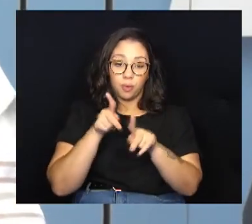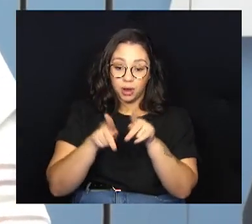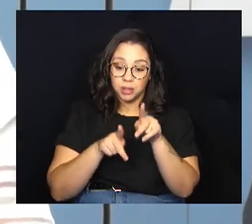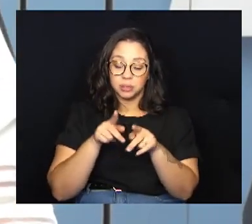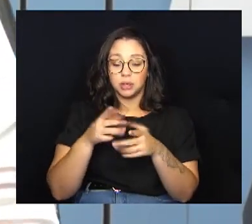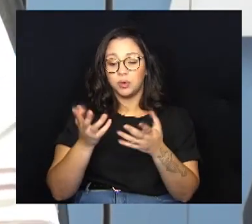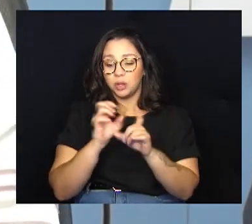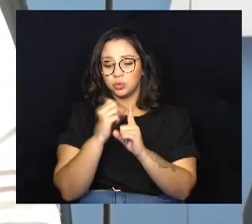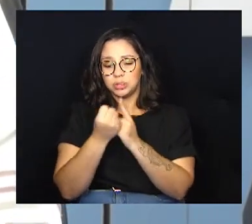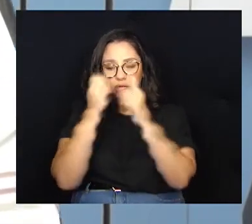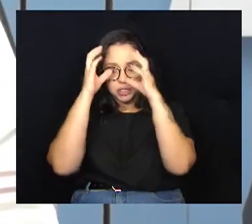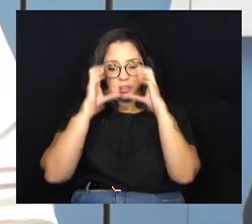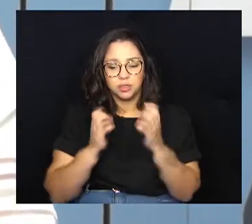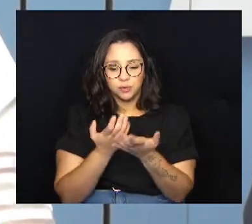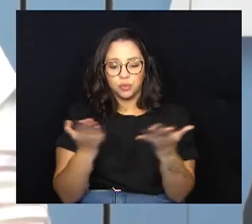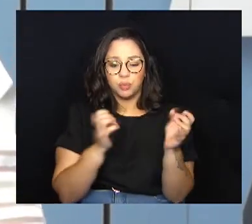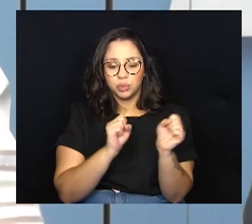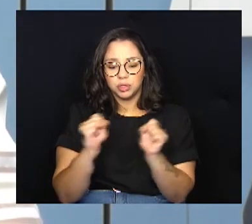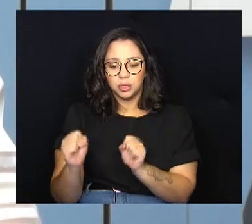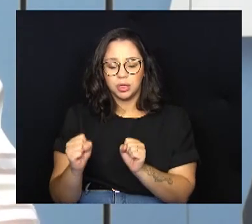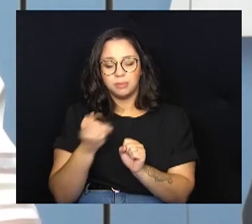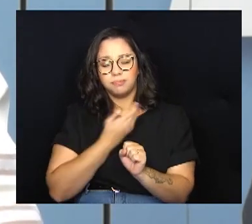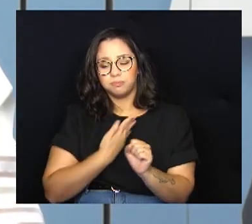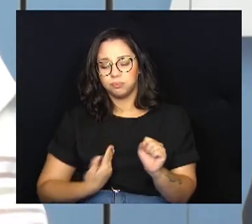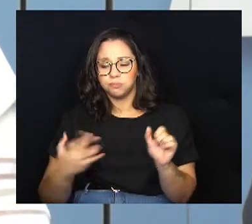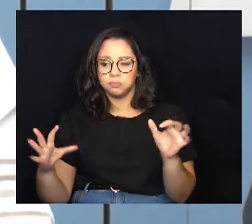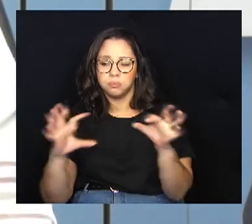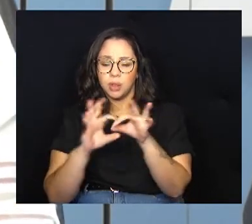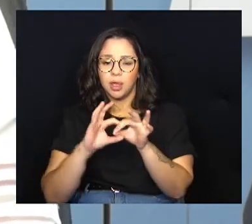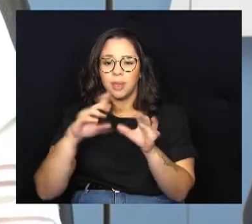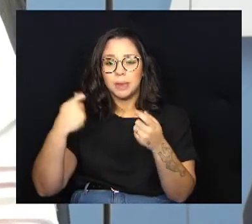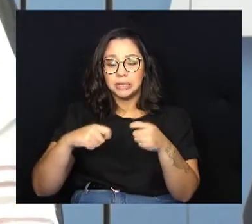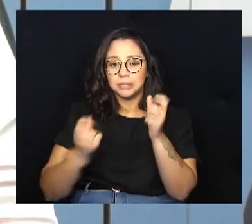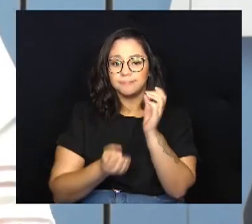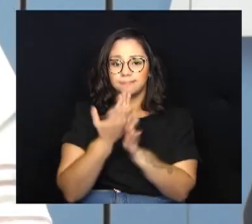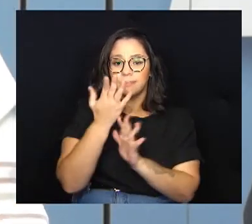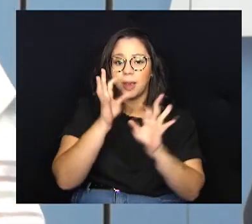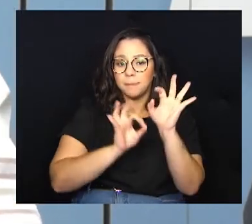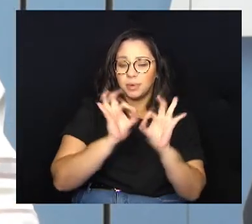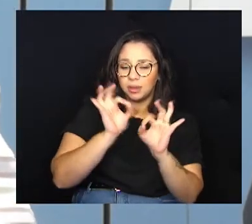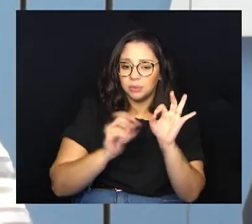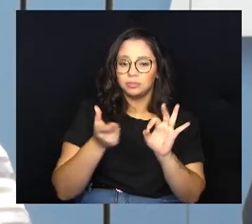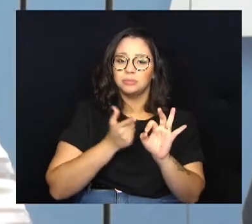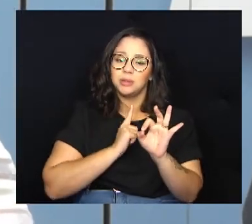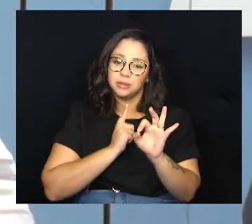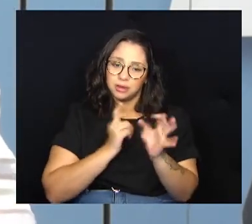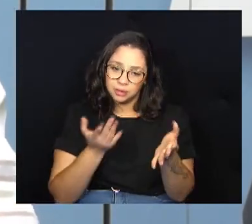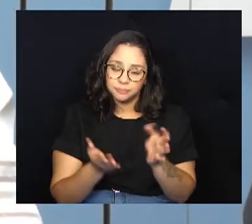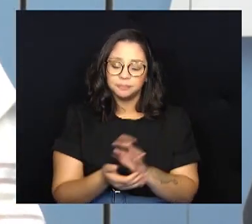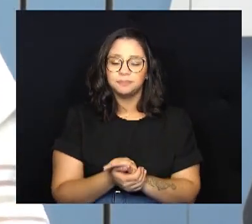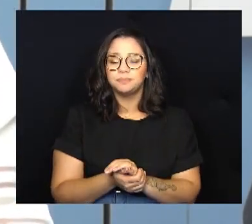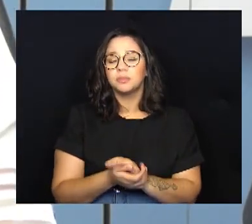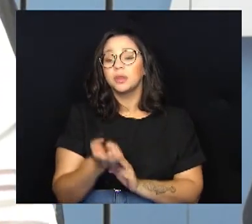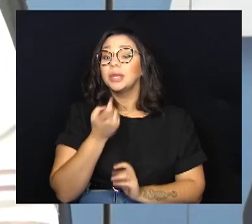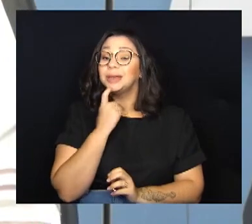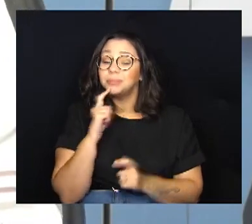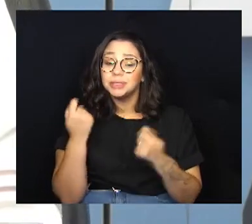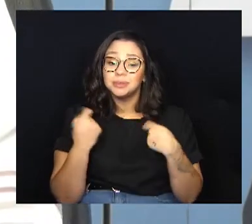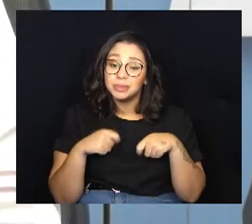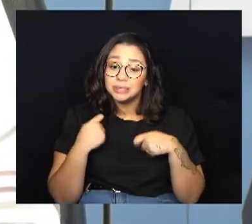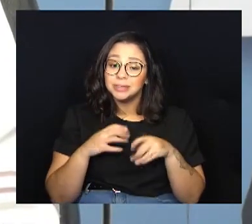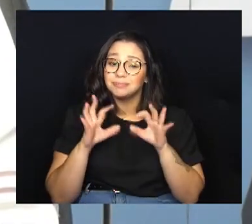nos serviços de convivência. O Instituto Padre Haroldo esse mês está fazendo 45 anos. Então nós estamos dentro desse